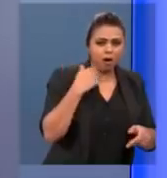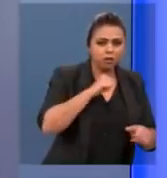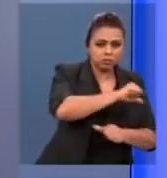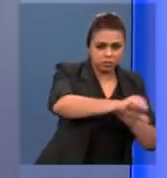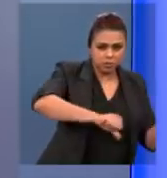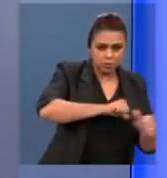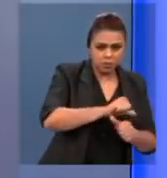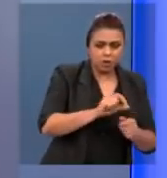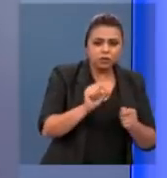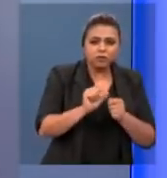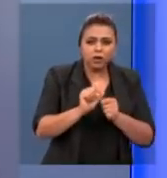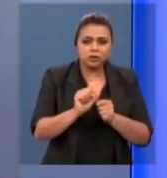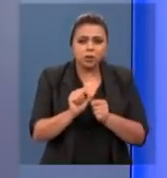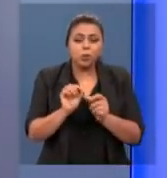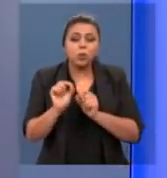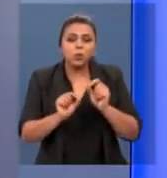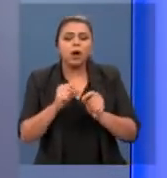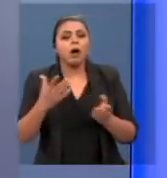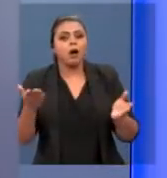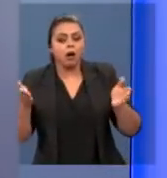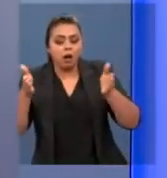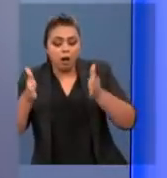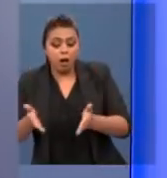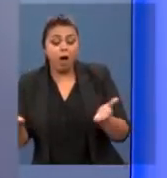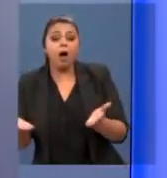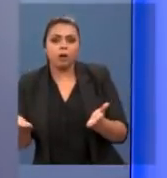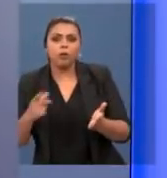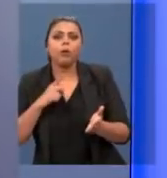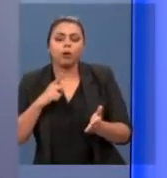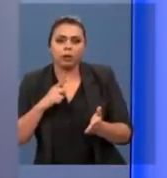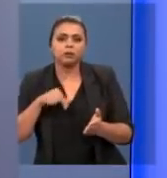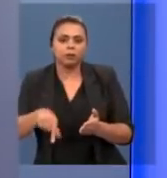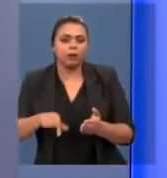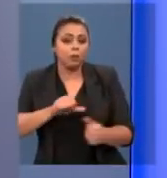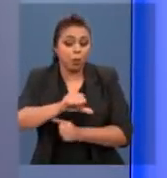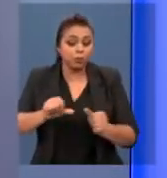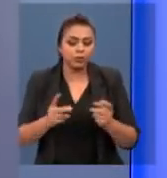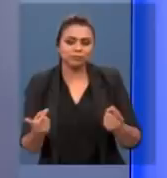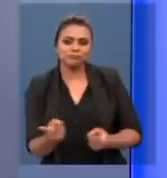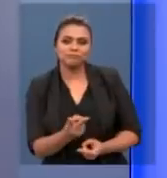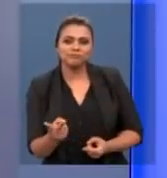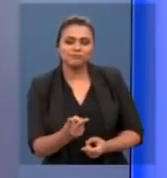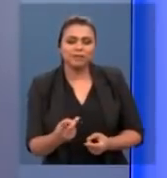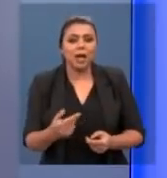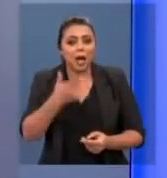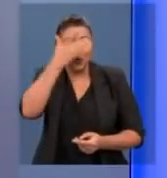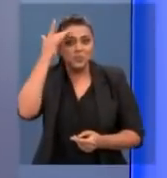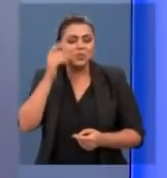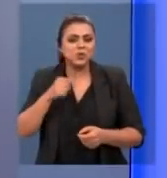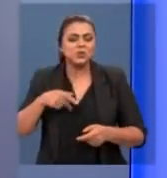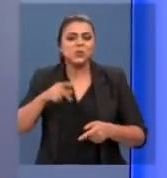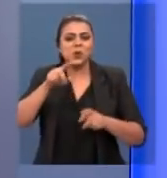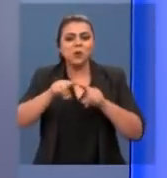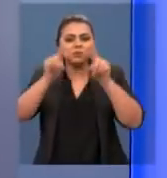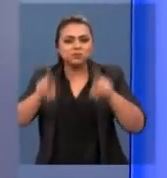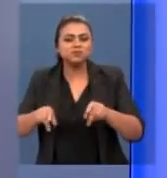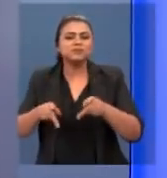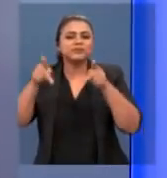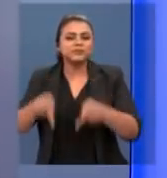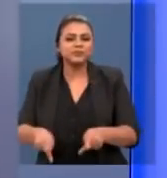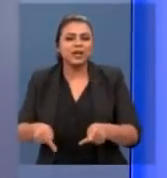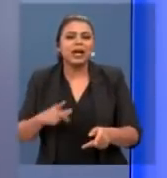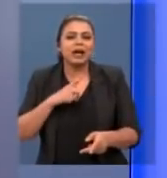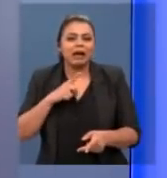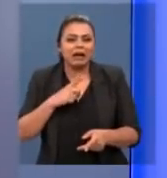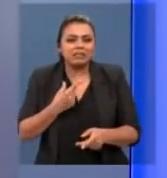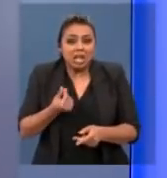aporte e agora já tem um período que tem a capitalização em que o próprio servidor banca uma parte do que será a